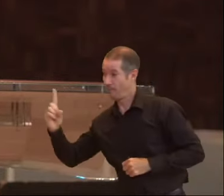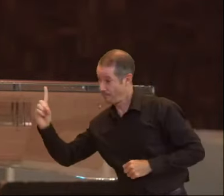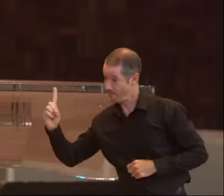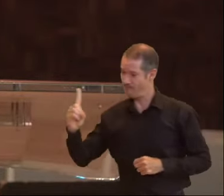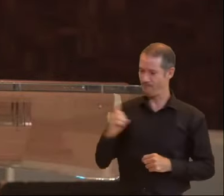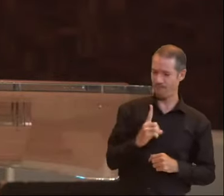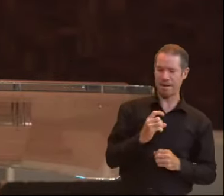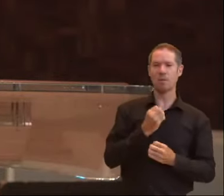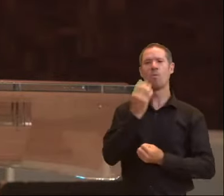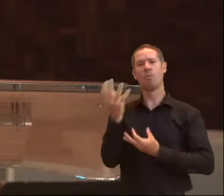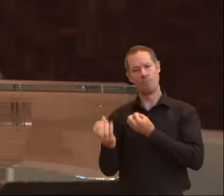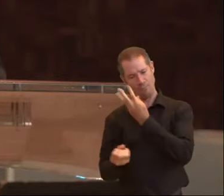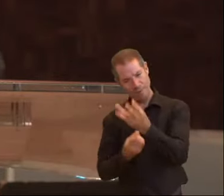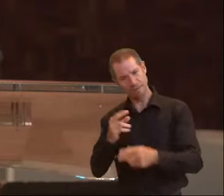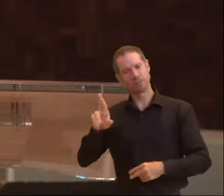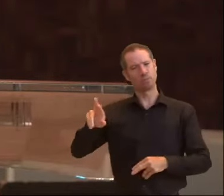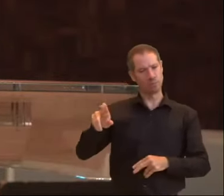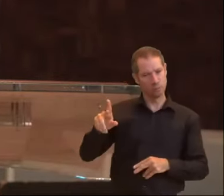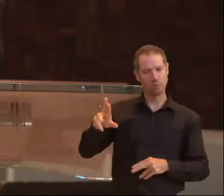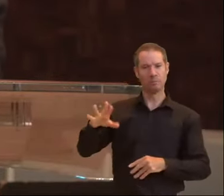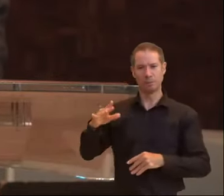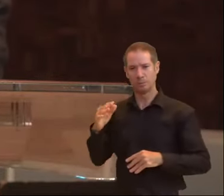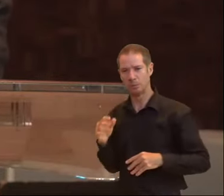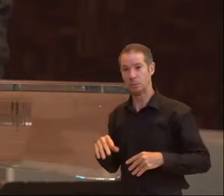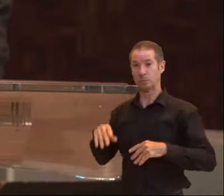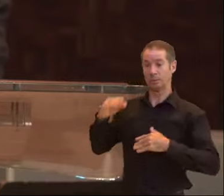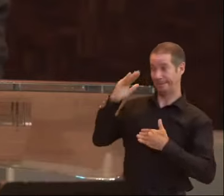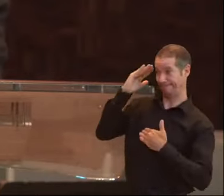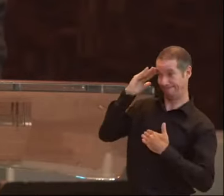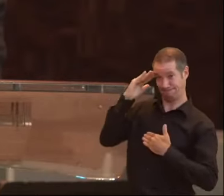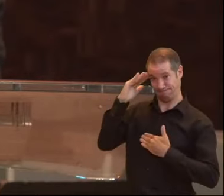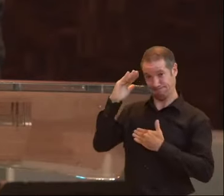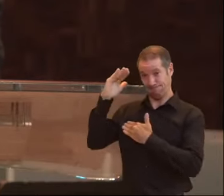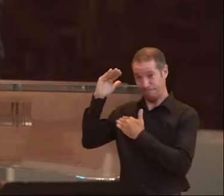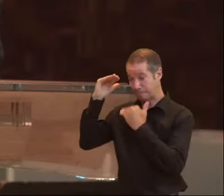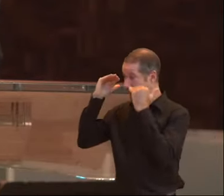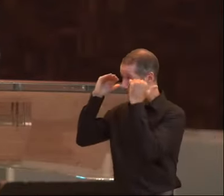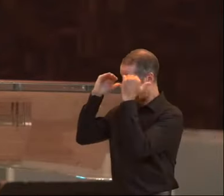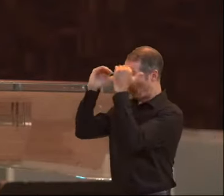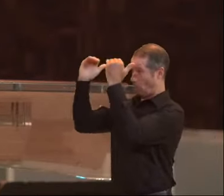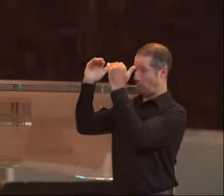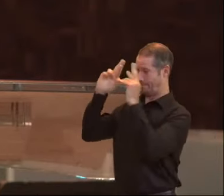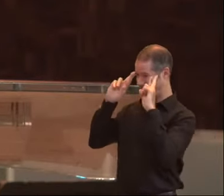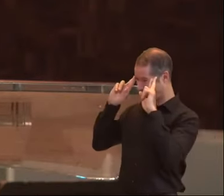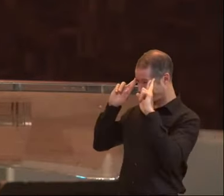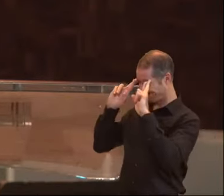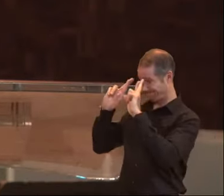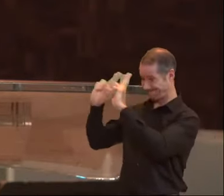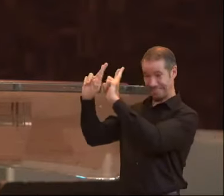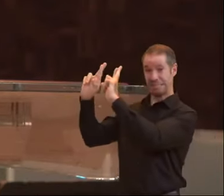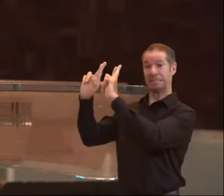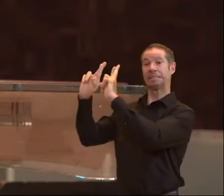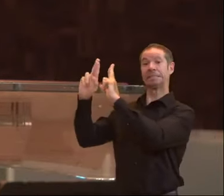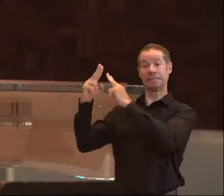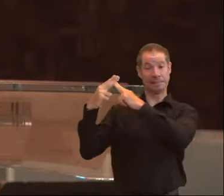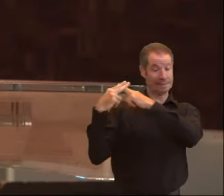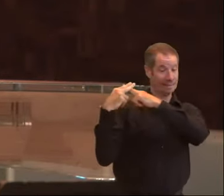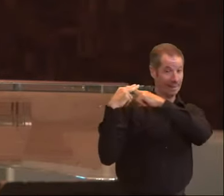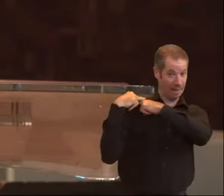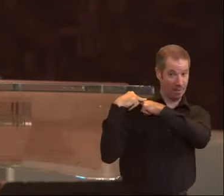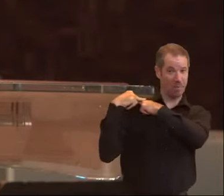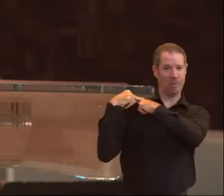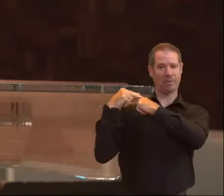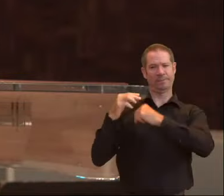isso, eu confesso aos irmãos que é com muito temor, com muito tremor, dada a